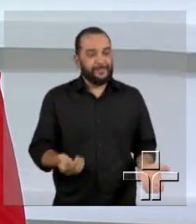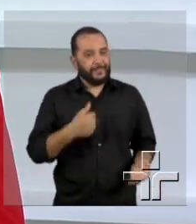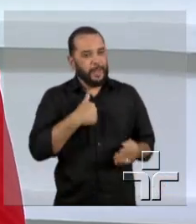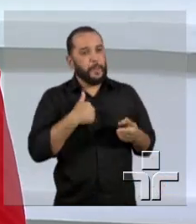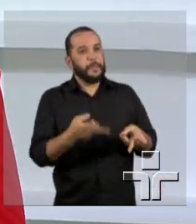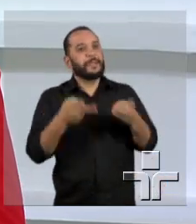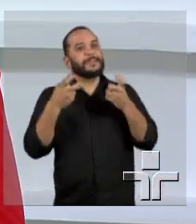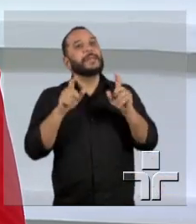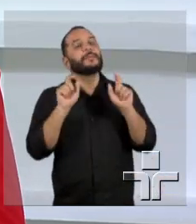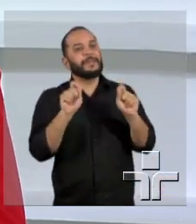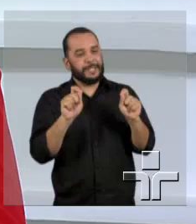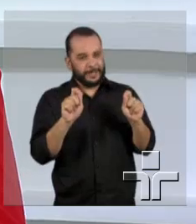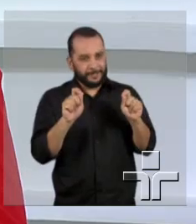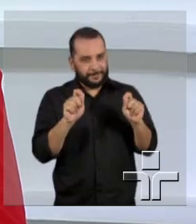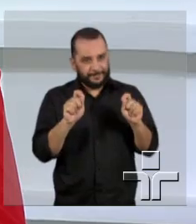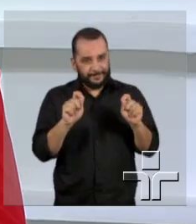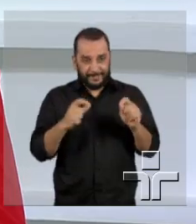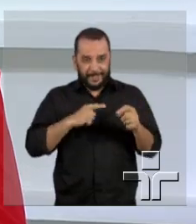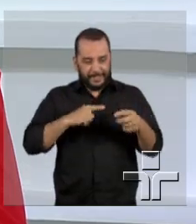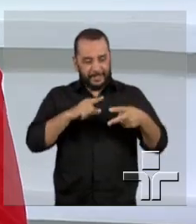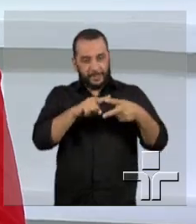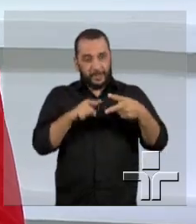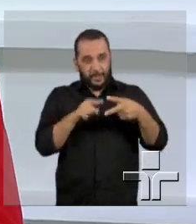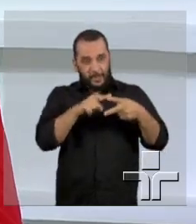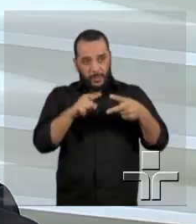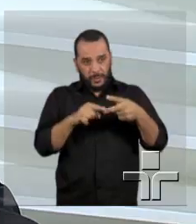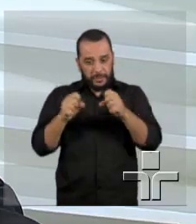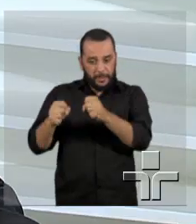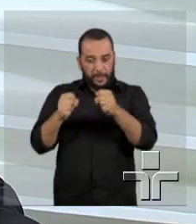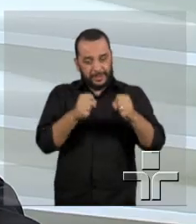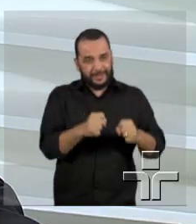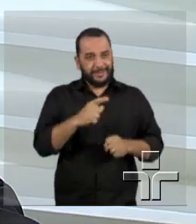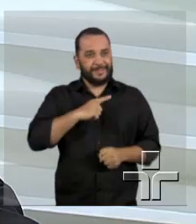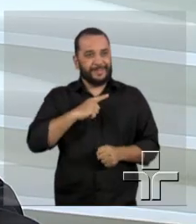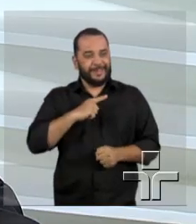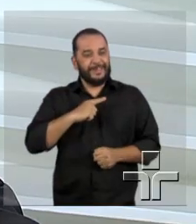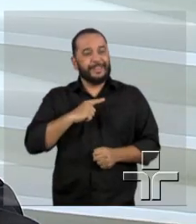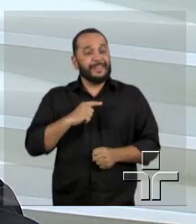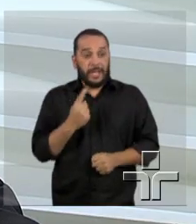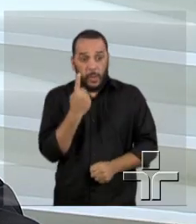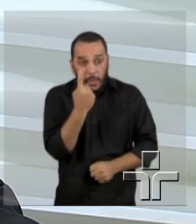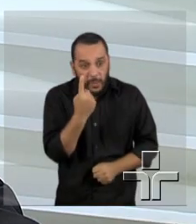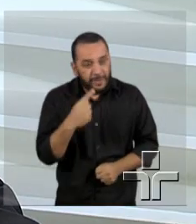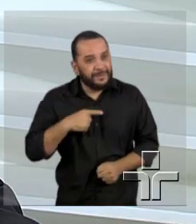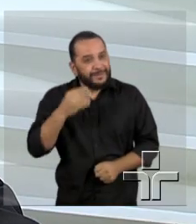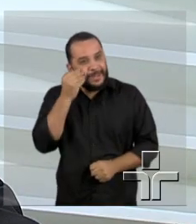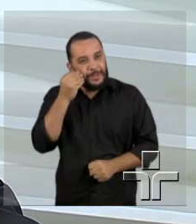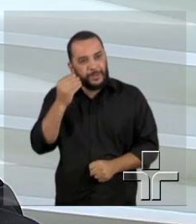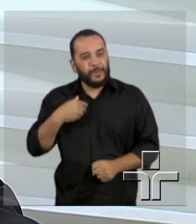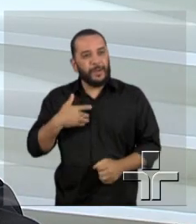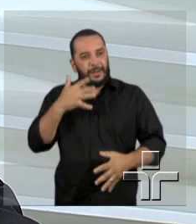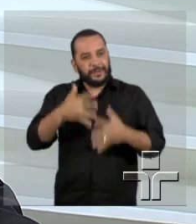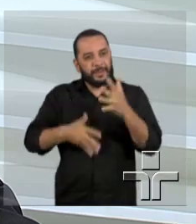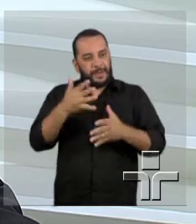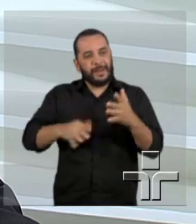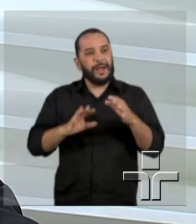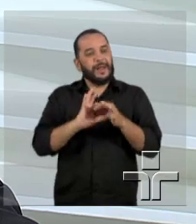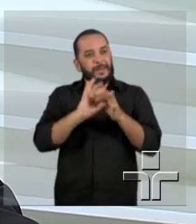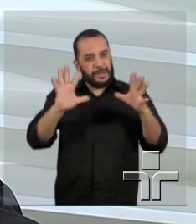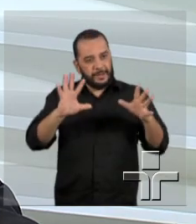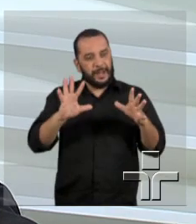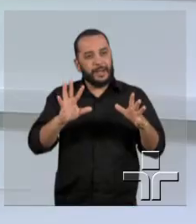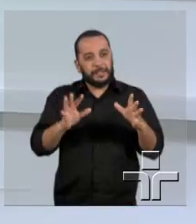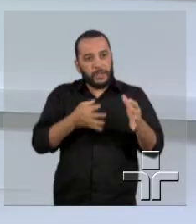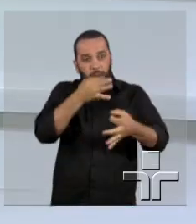percebo que dois poderes, ultimamente, um tentou violar a liberdade de expressão e um, no meu ponto